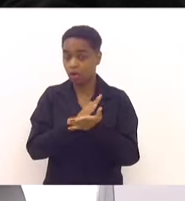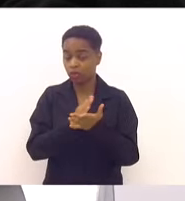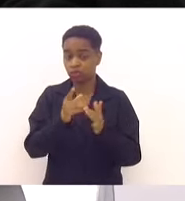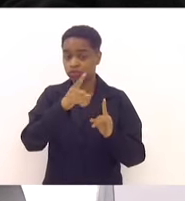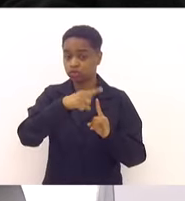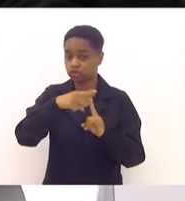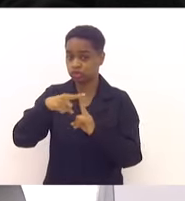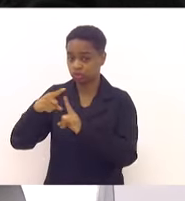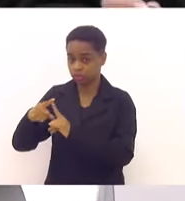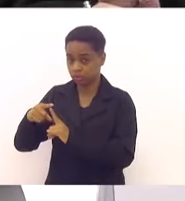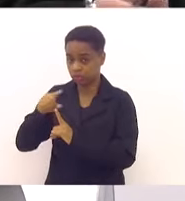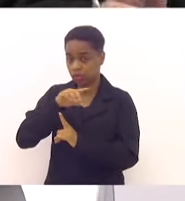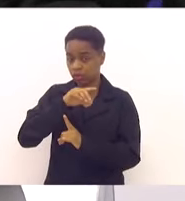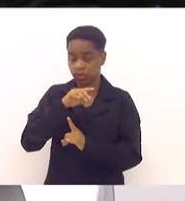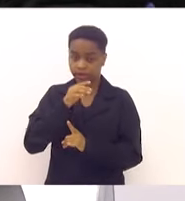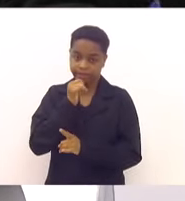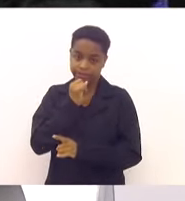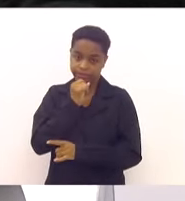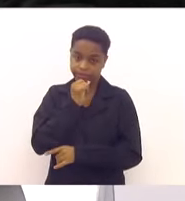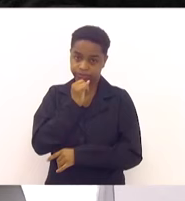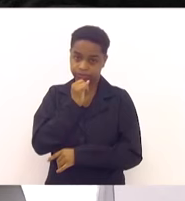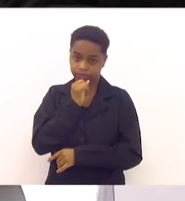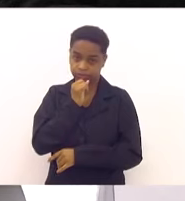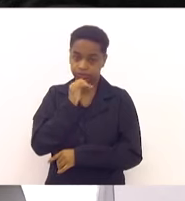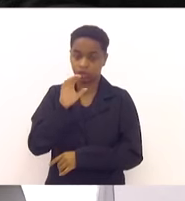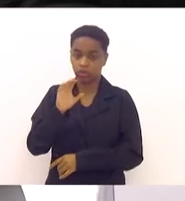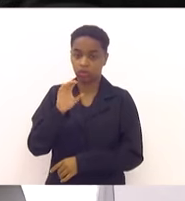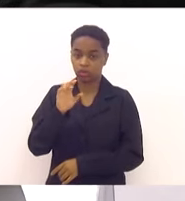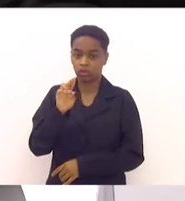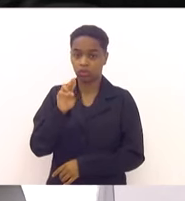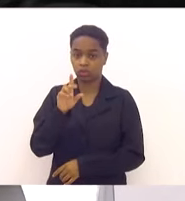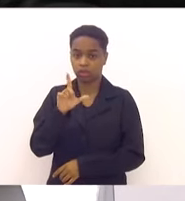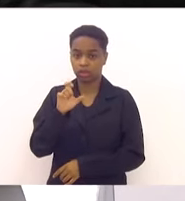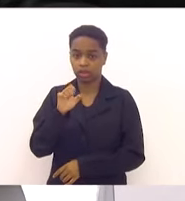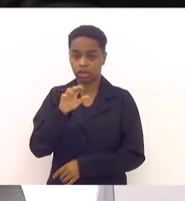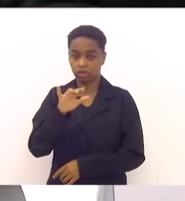espécimes, como, por exemplo, coleiro,